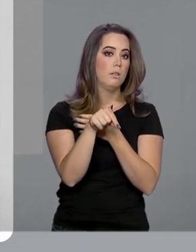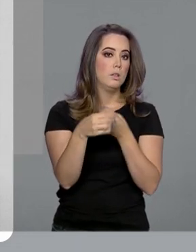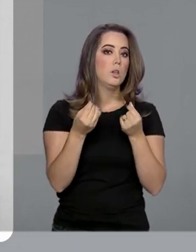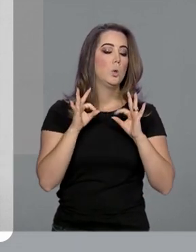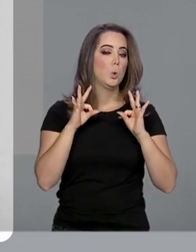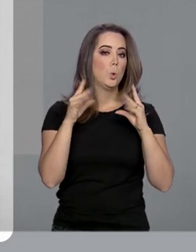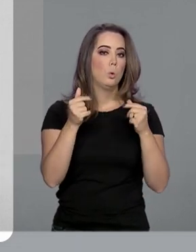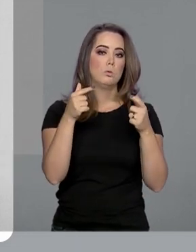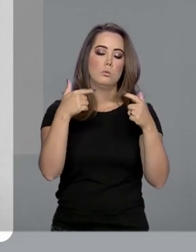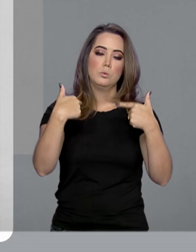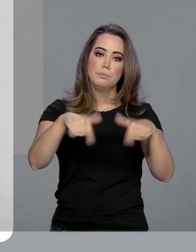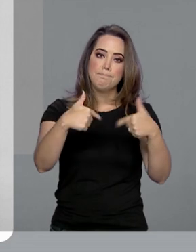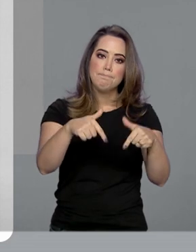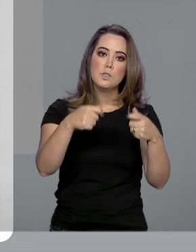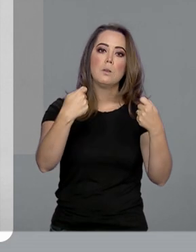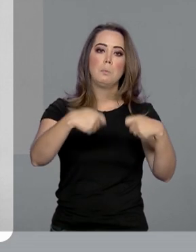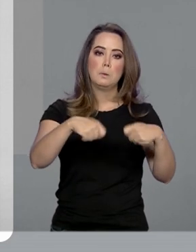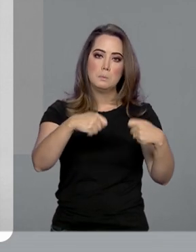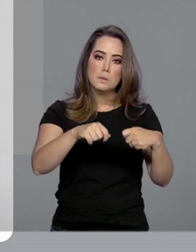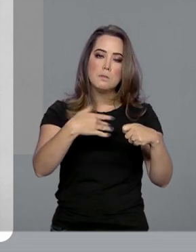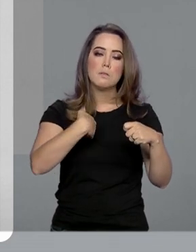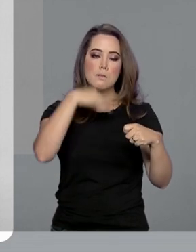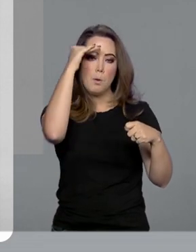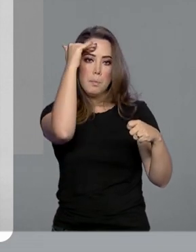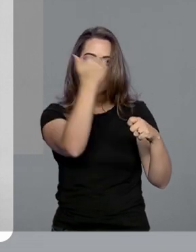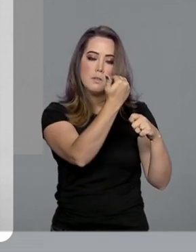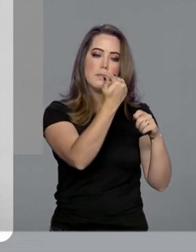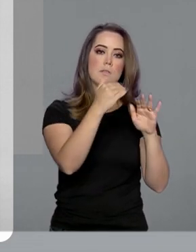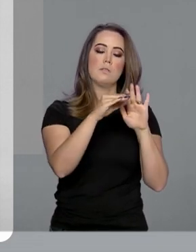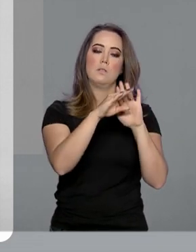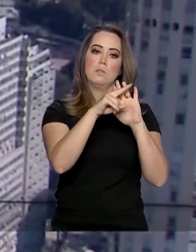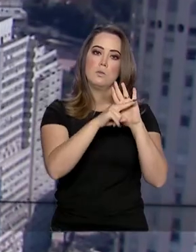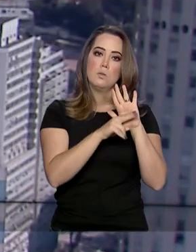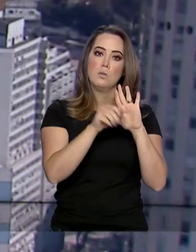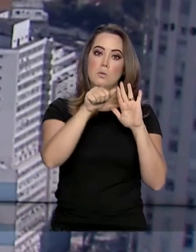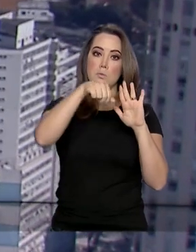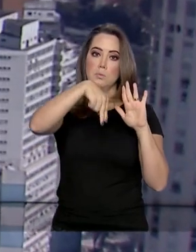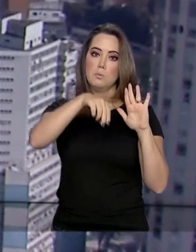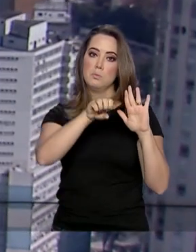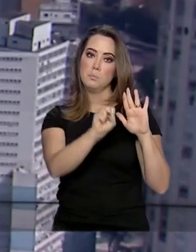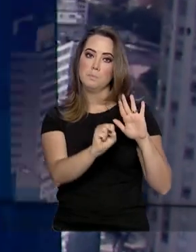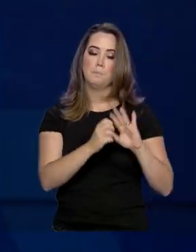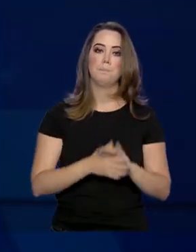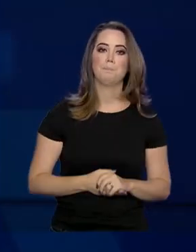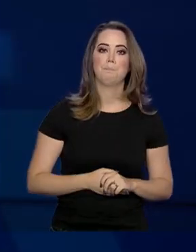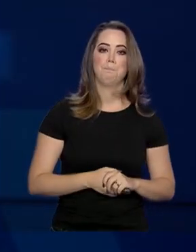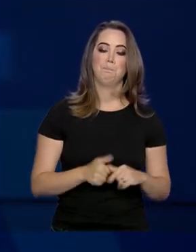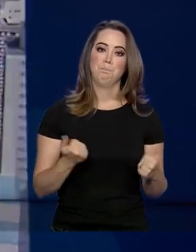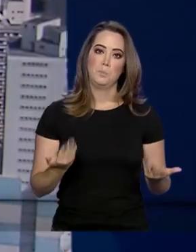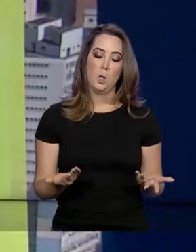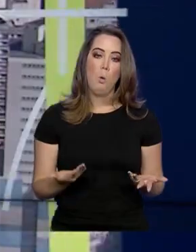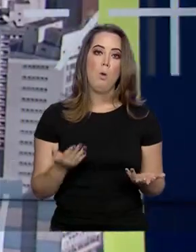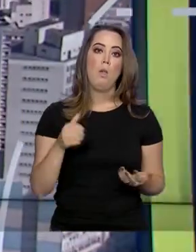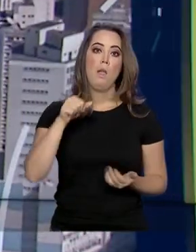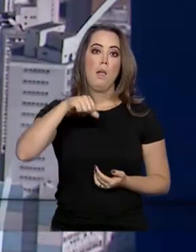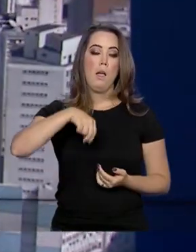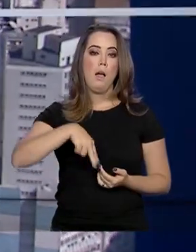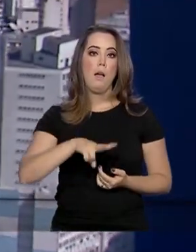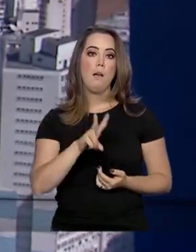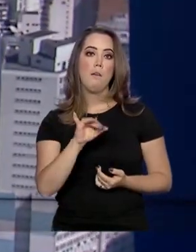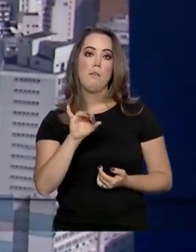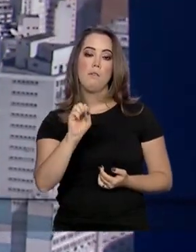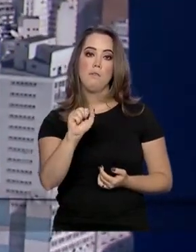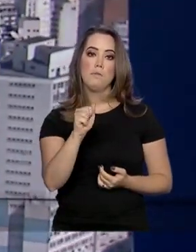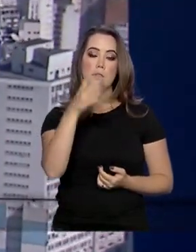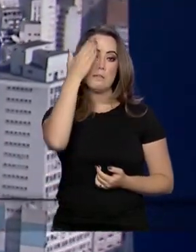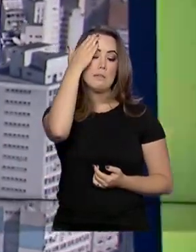tomadas de acordo com o protocolo da OMS. E a Anvisa solicitou à companhia aérea que transportou o